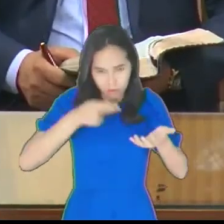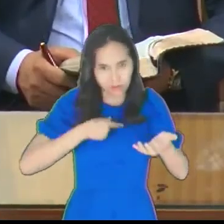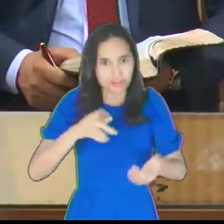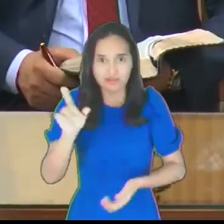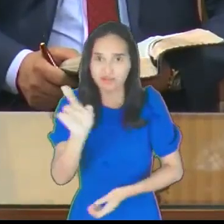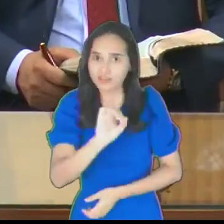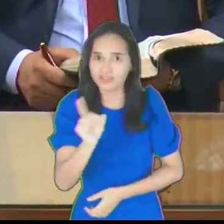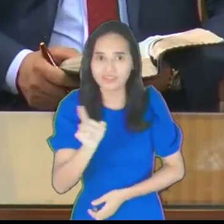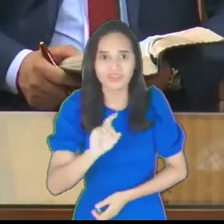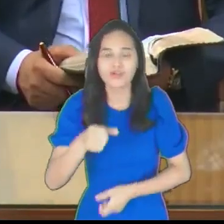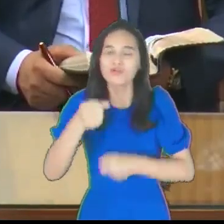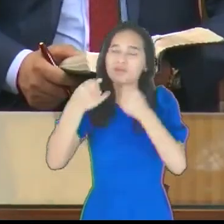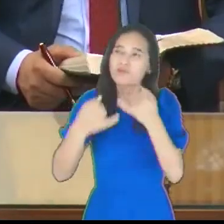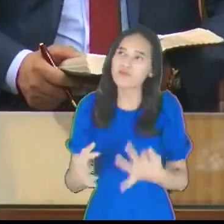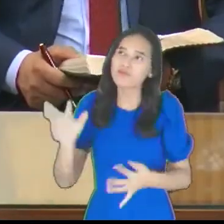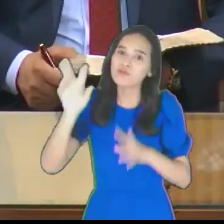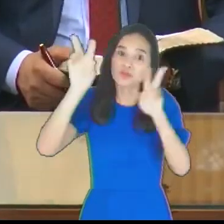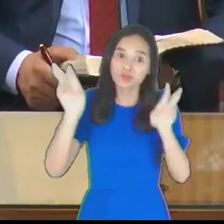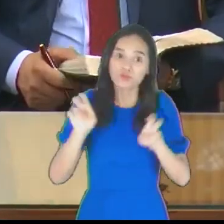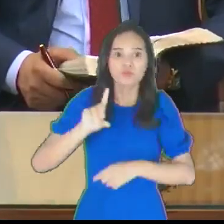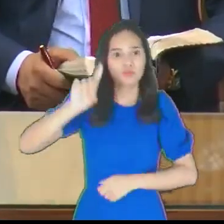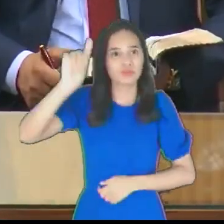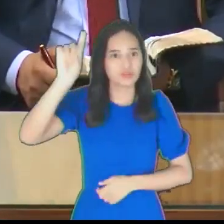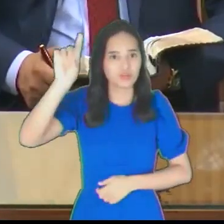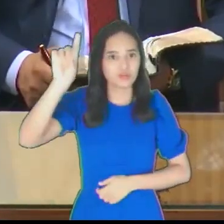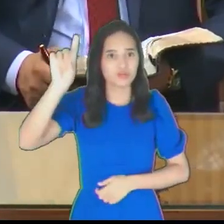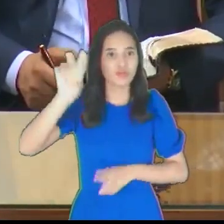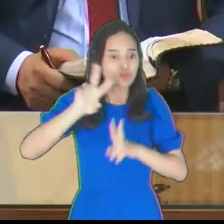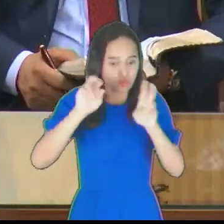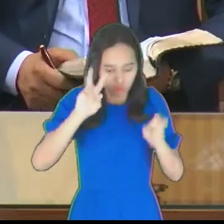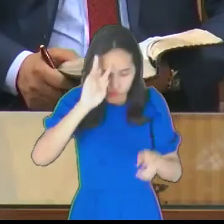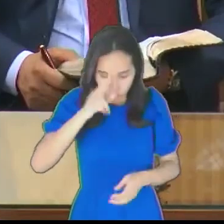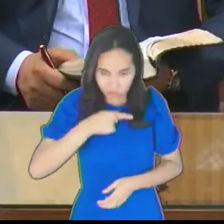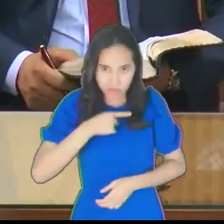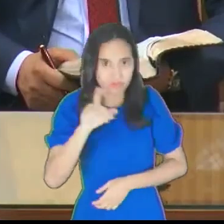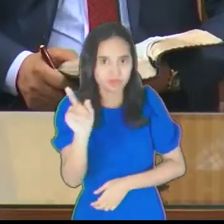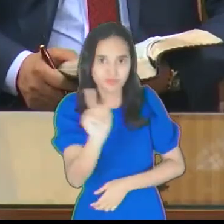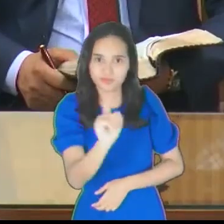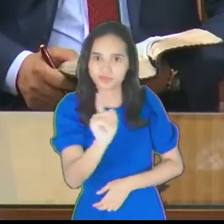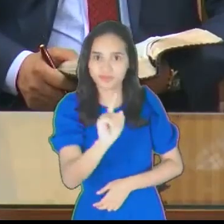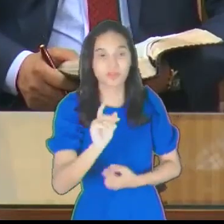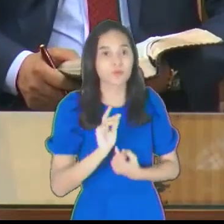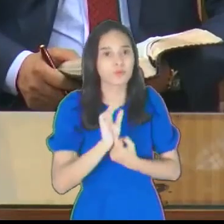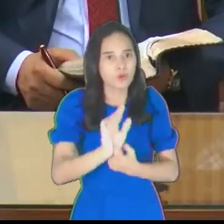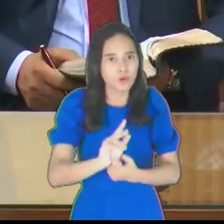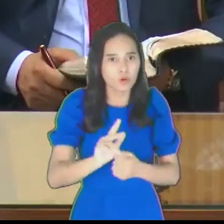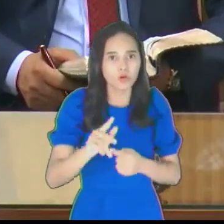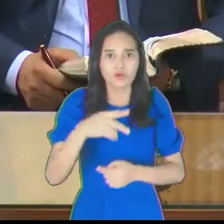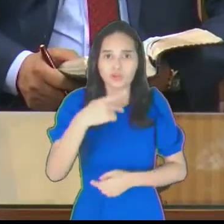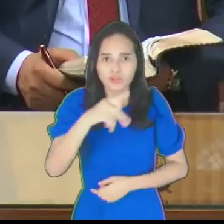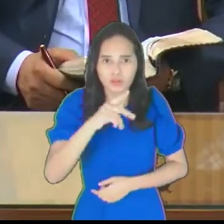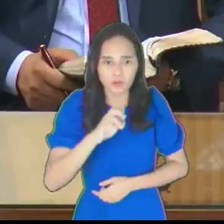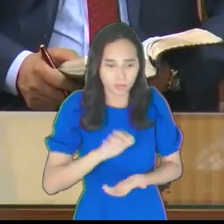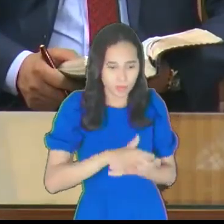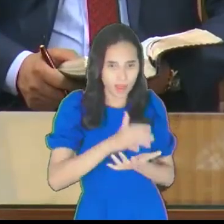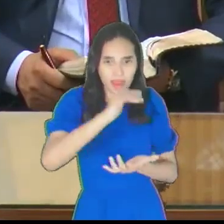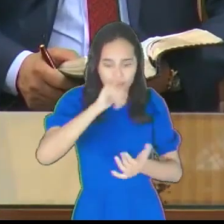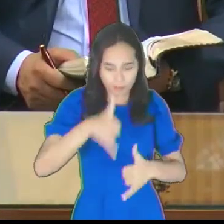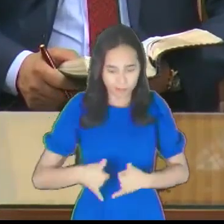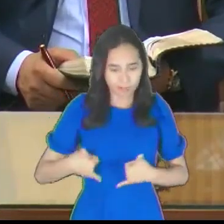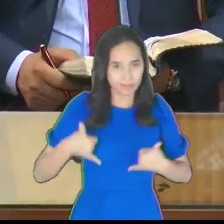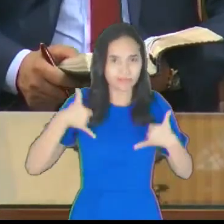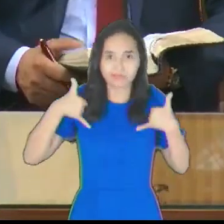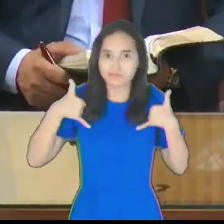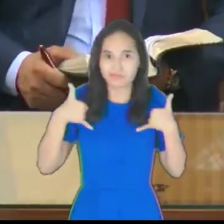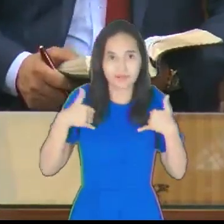de Deus e não fala de ti mesmo. Não mostra teus tesouros, não mostra tua vaidade,